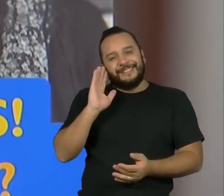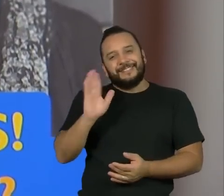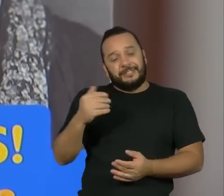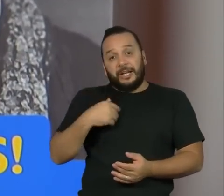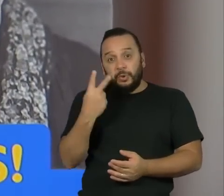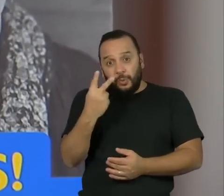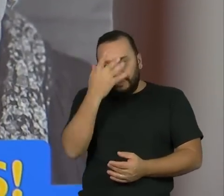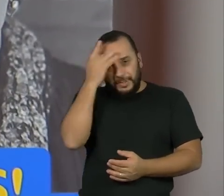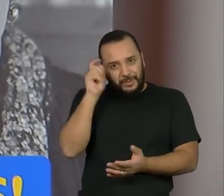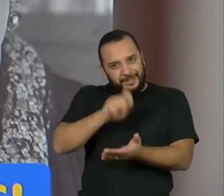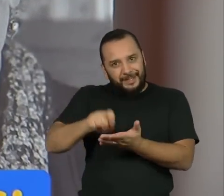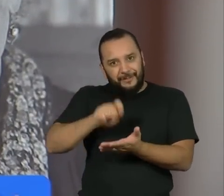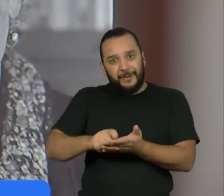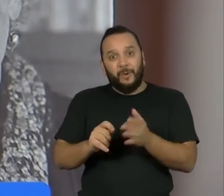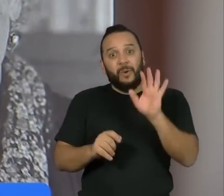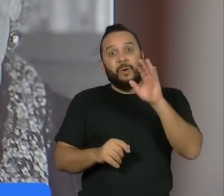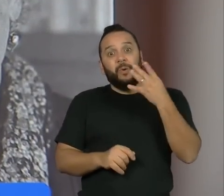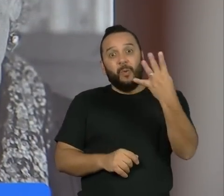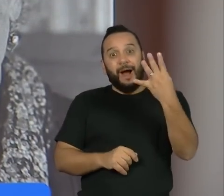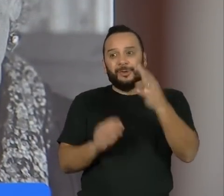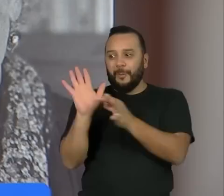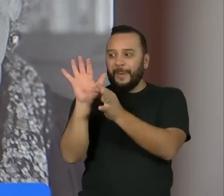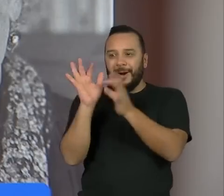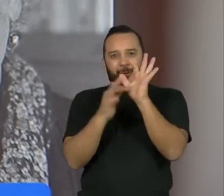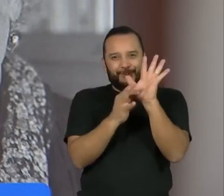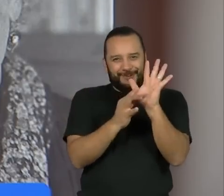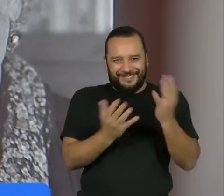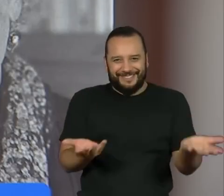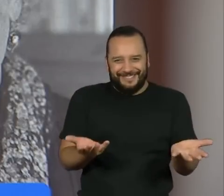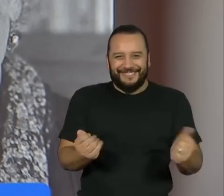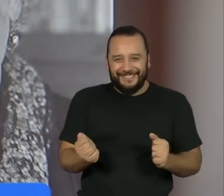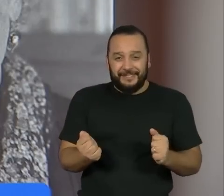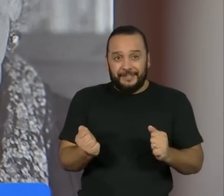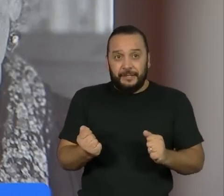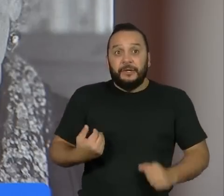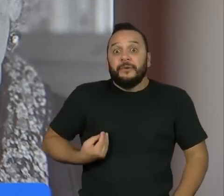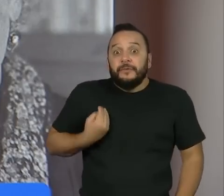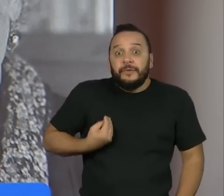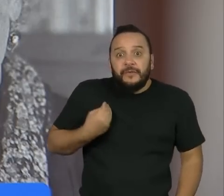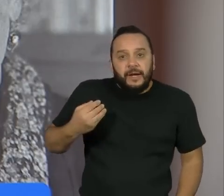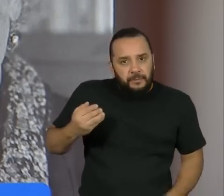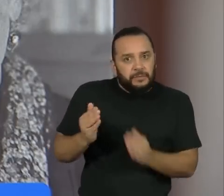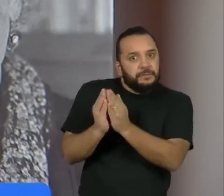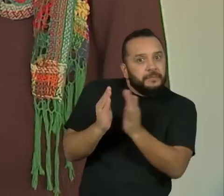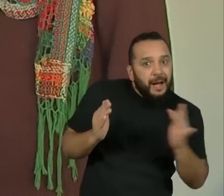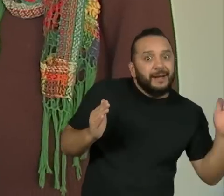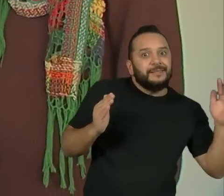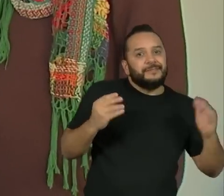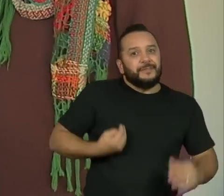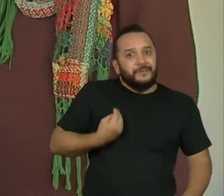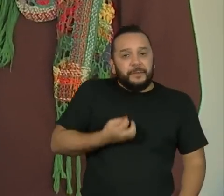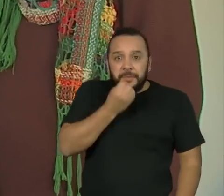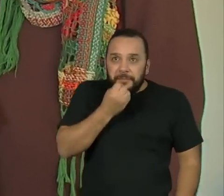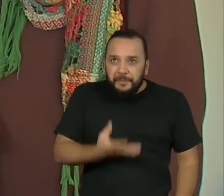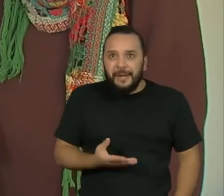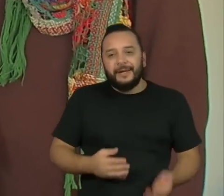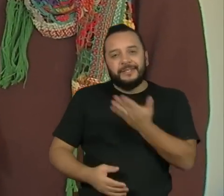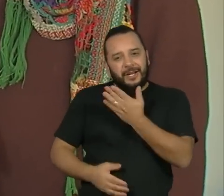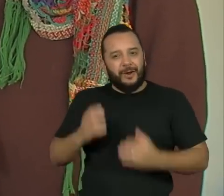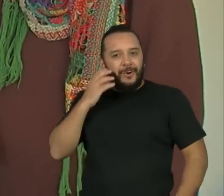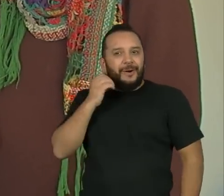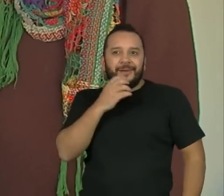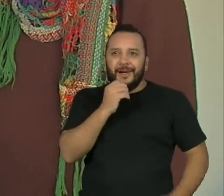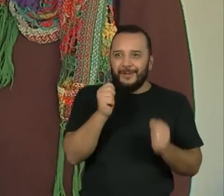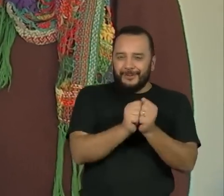Vivemos mais, vivemos bem? É um diálogo entre Mário Sérgio Cortella e Terezinha Rios, amigos há quase